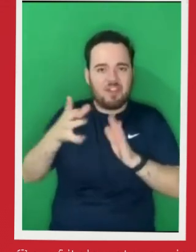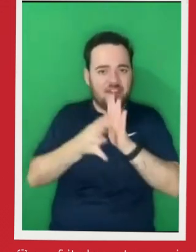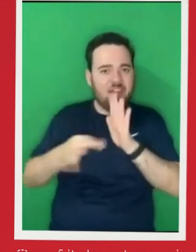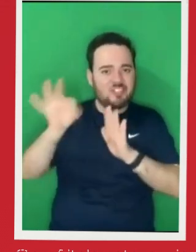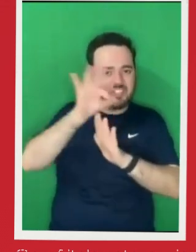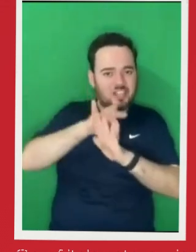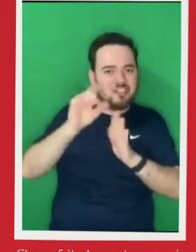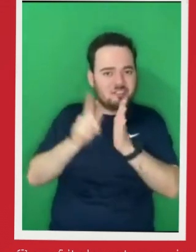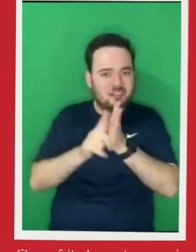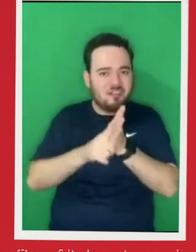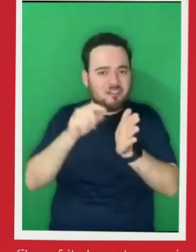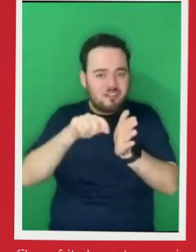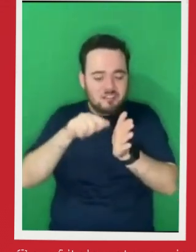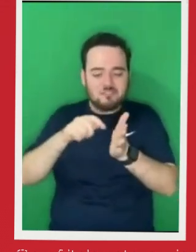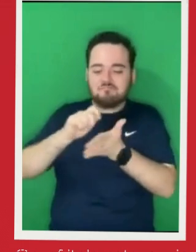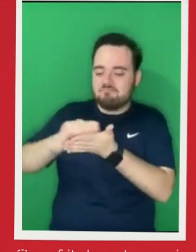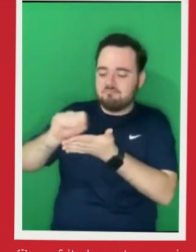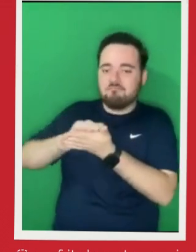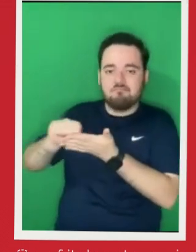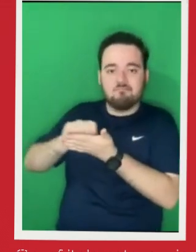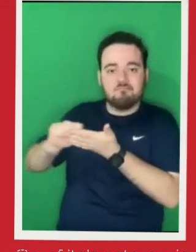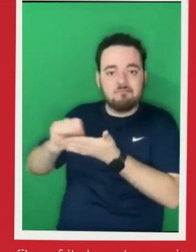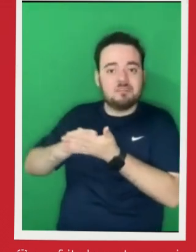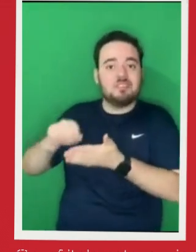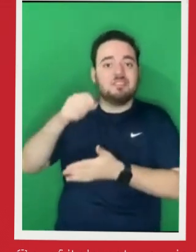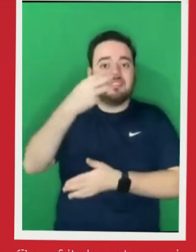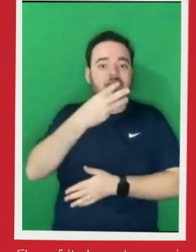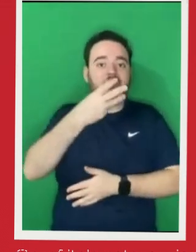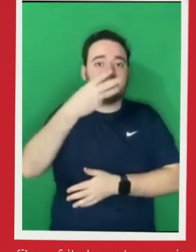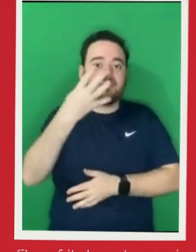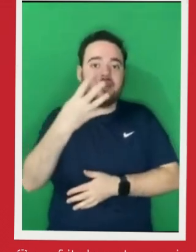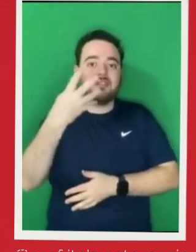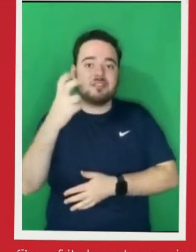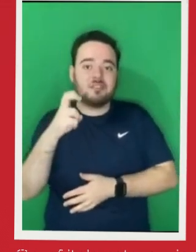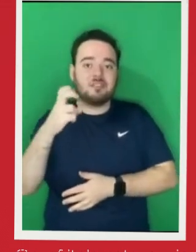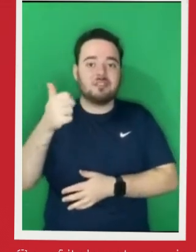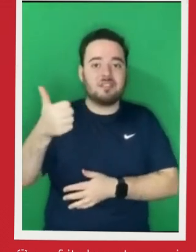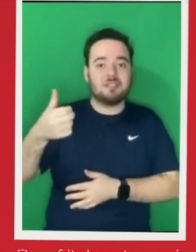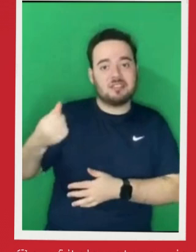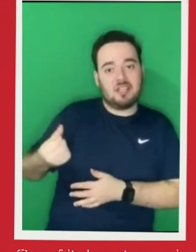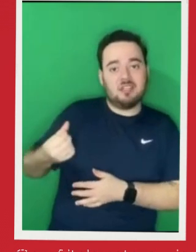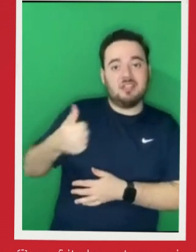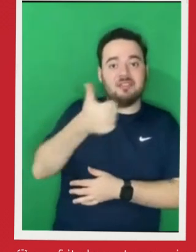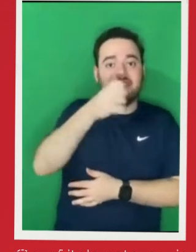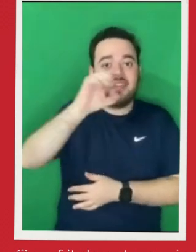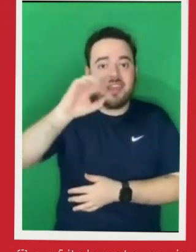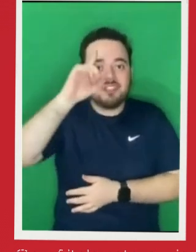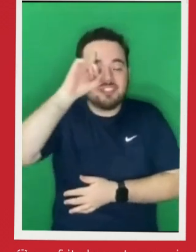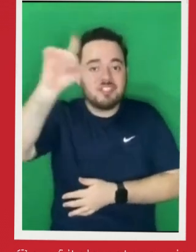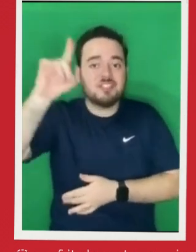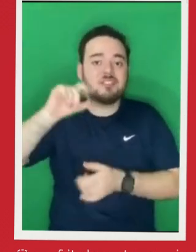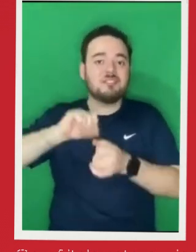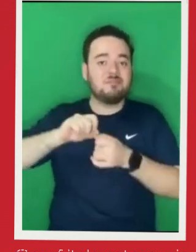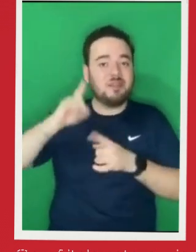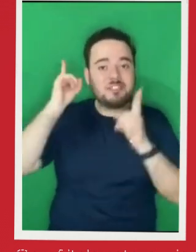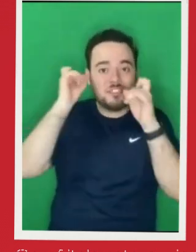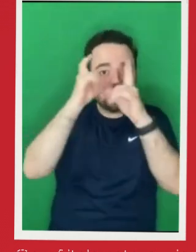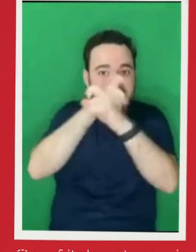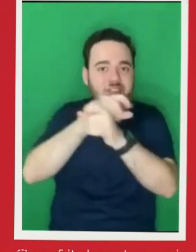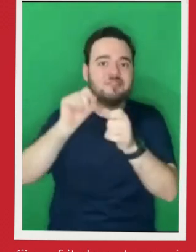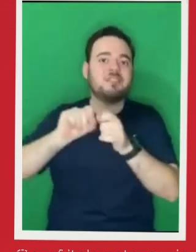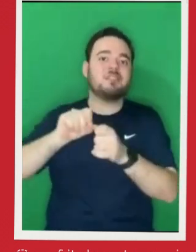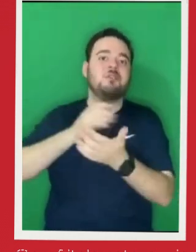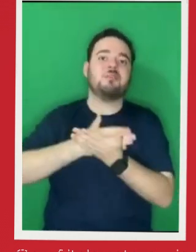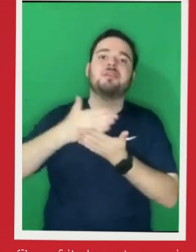lembra que eu falei que é física e que vai me dizer o que eu fiz hoje? Eu passar 3, 4, 5, 6, 7, 10 dias sem fazê-lo, vai se tornando